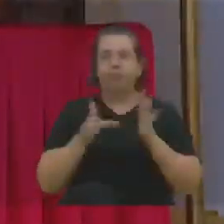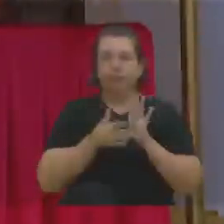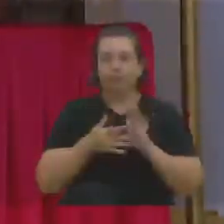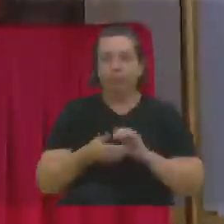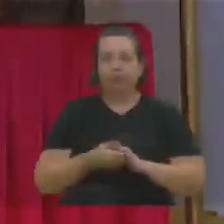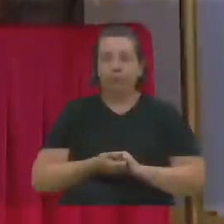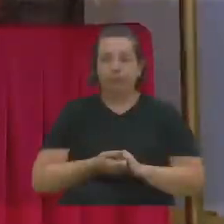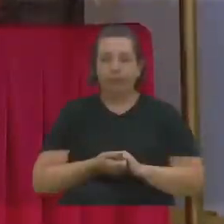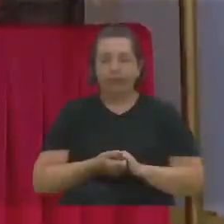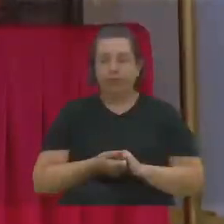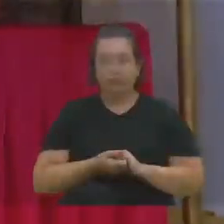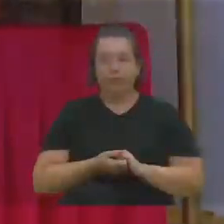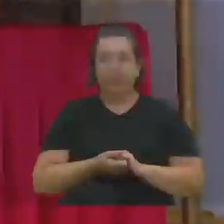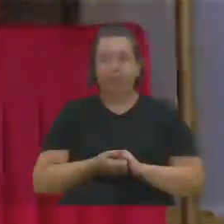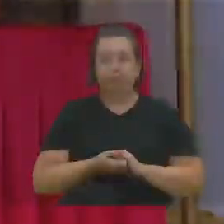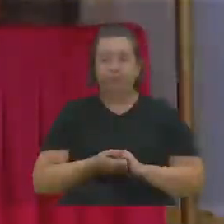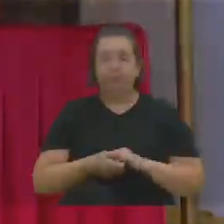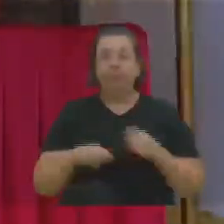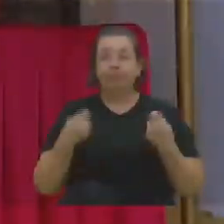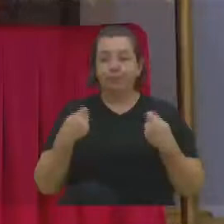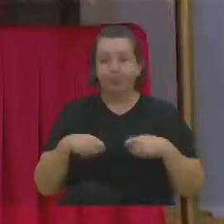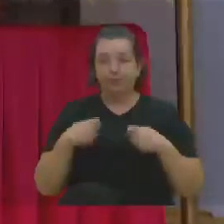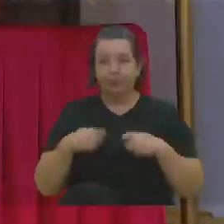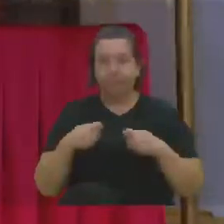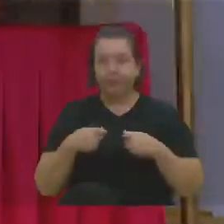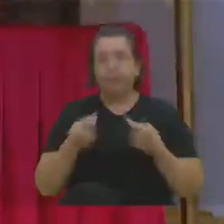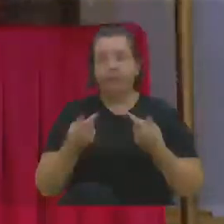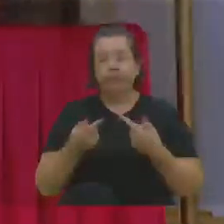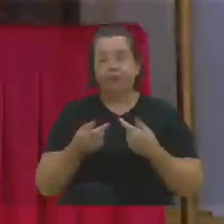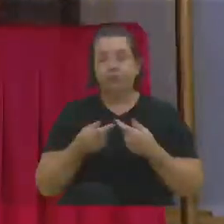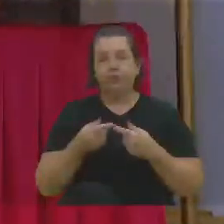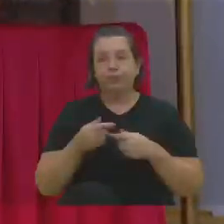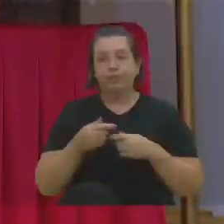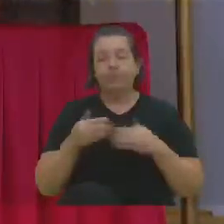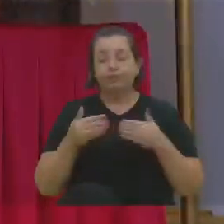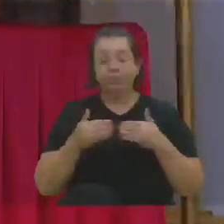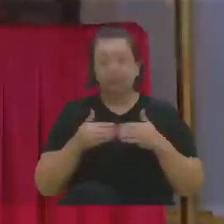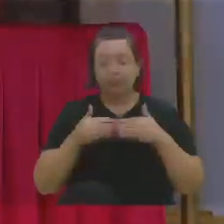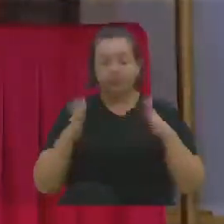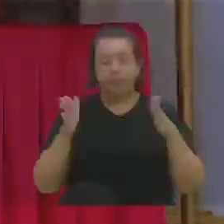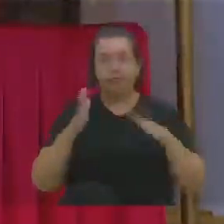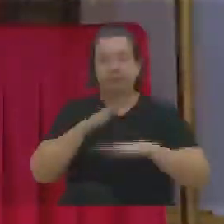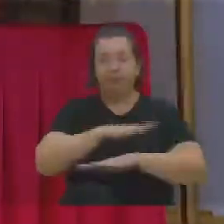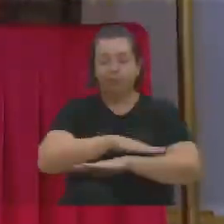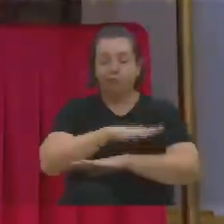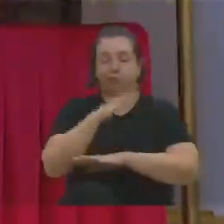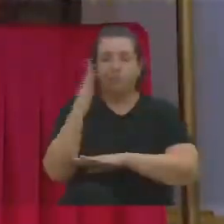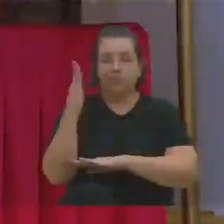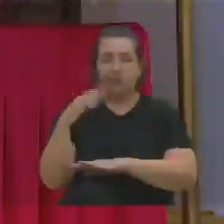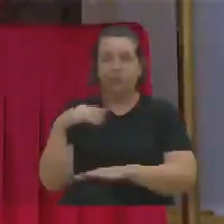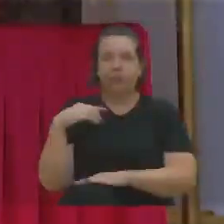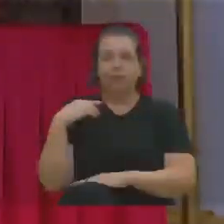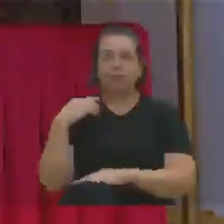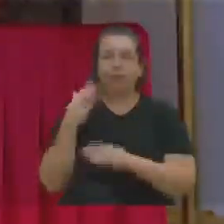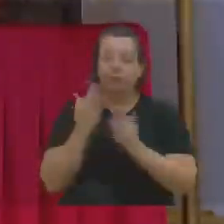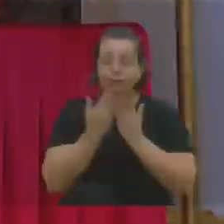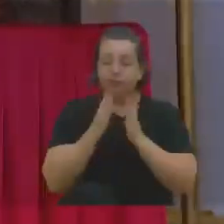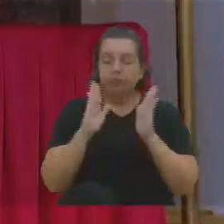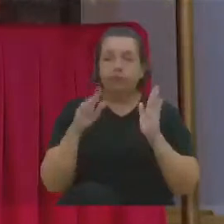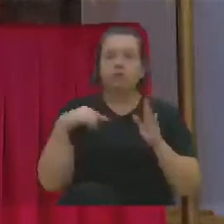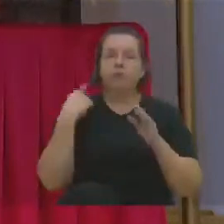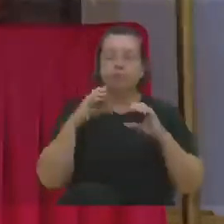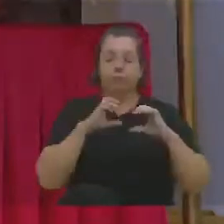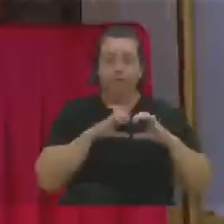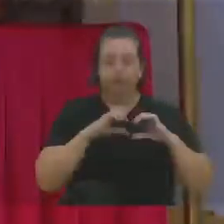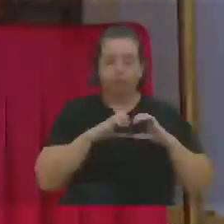Jesus. Precisamos mais abrir as janelas, as portas do